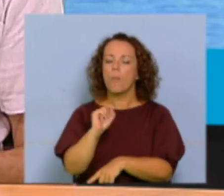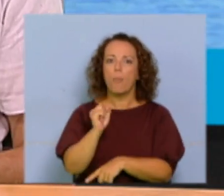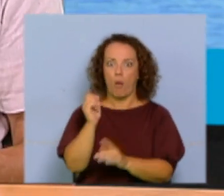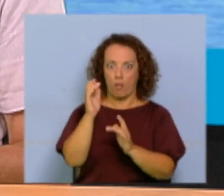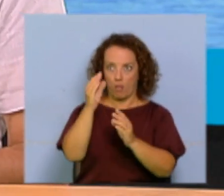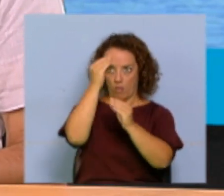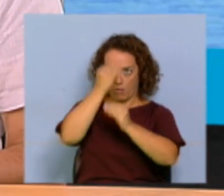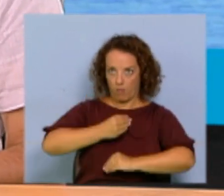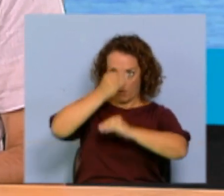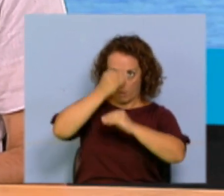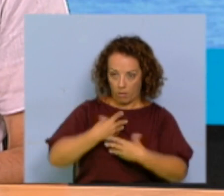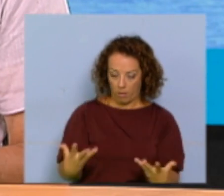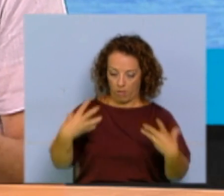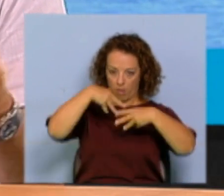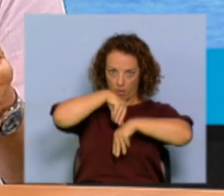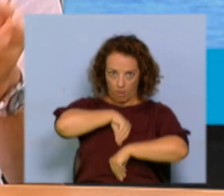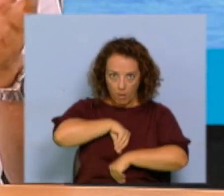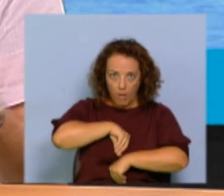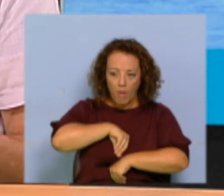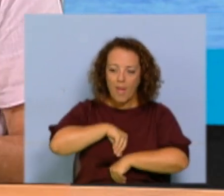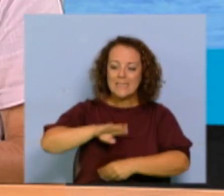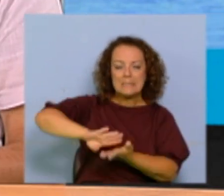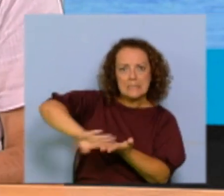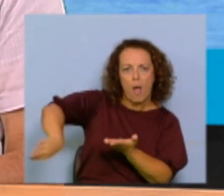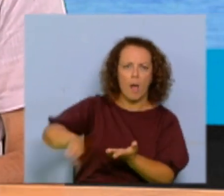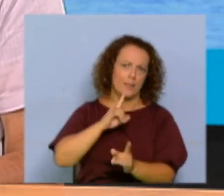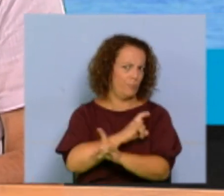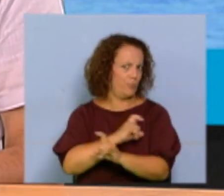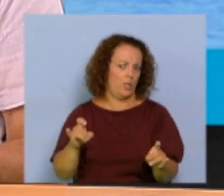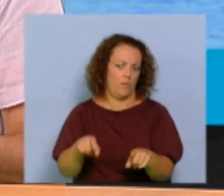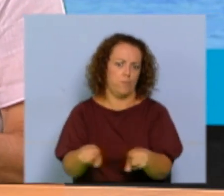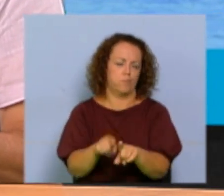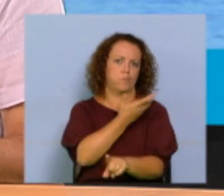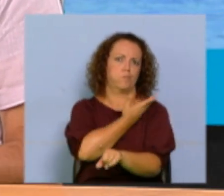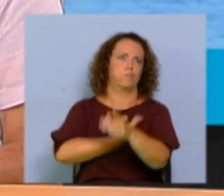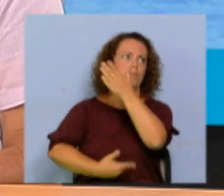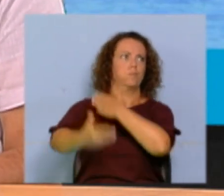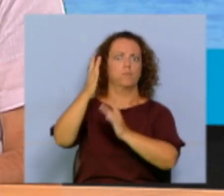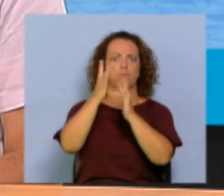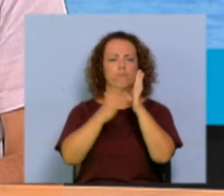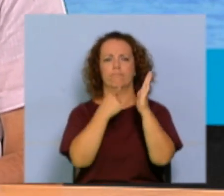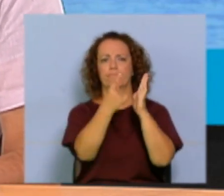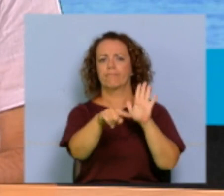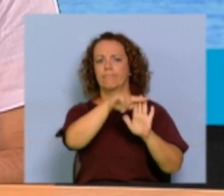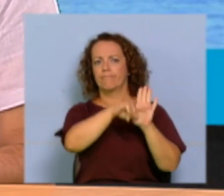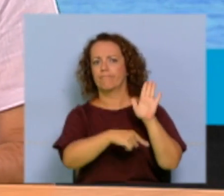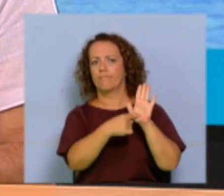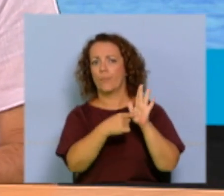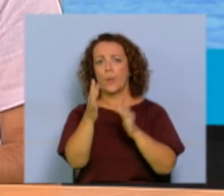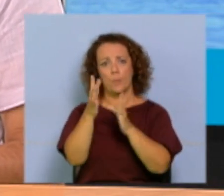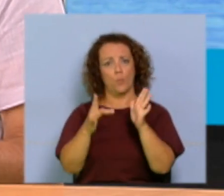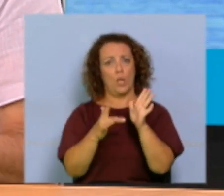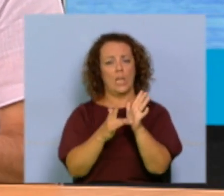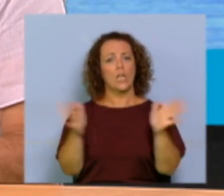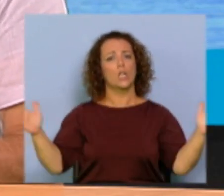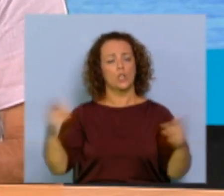estes elementos não estejam presentes. Isto é tão antigo como o Evangelho, a postura de Cristo é clara a esse